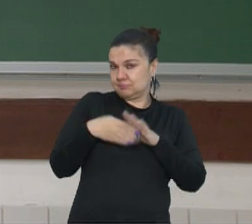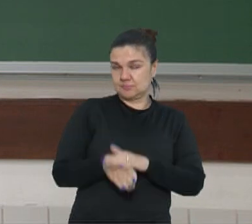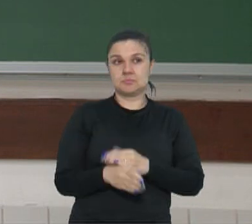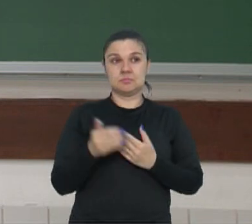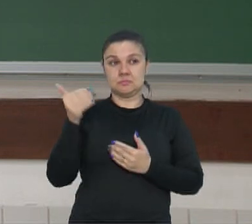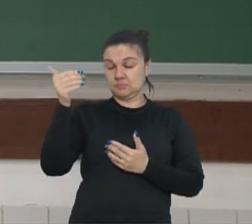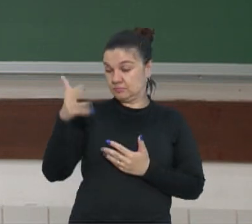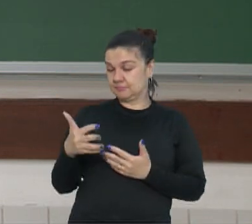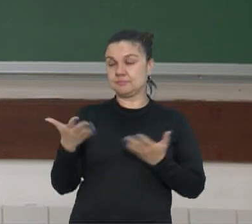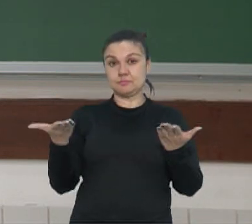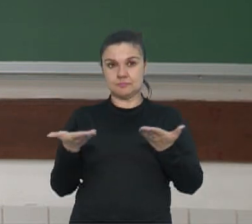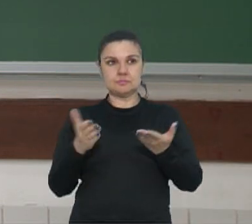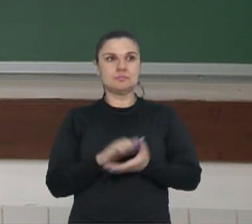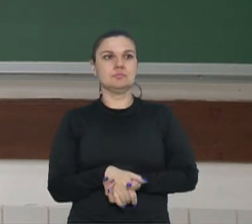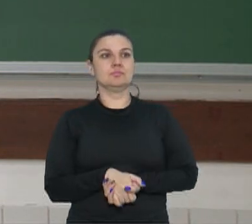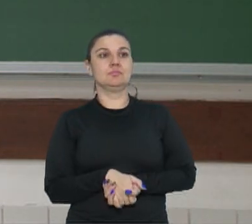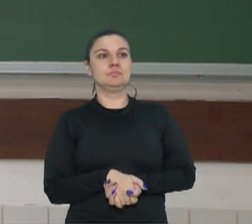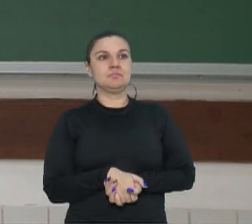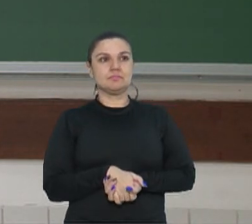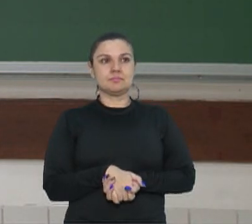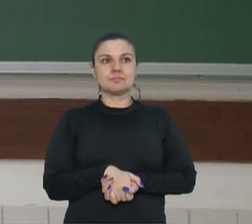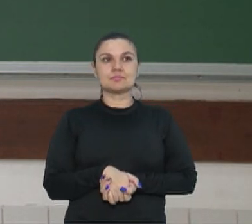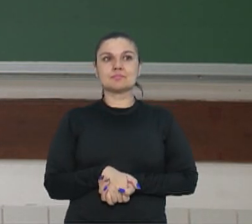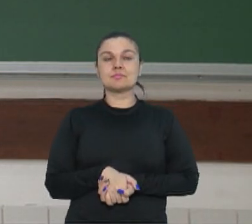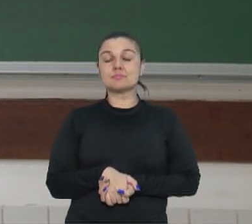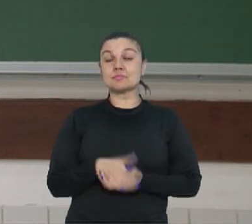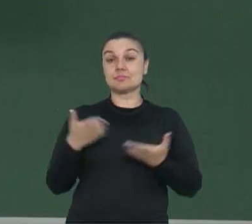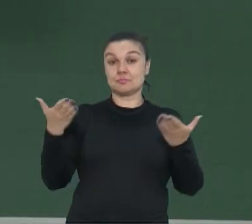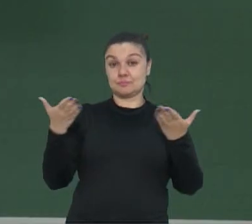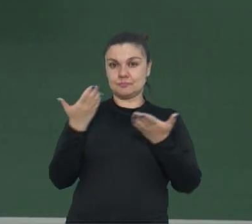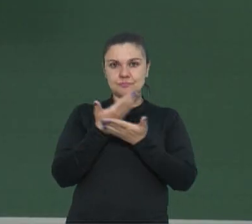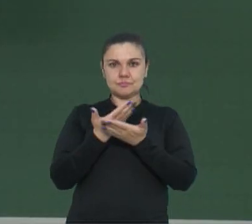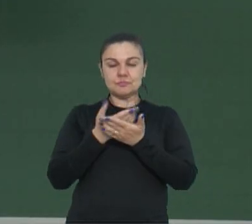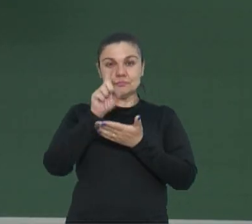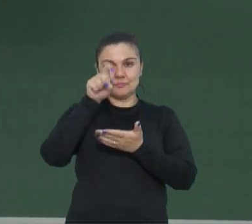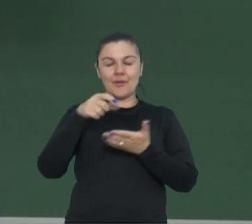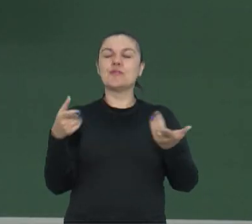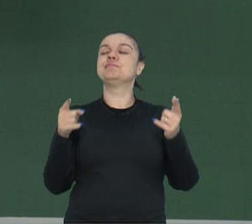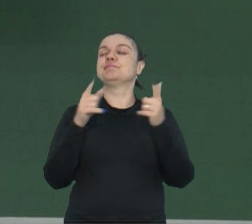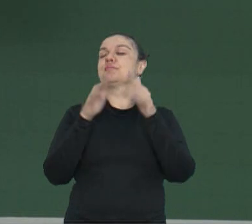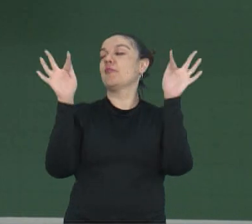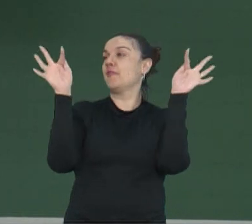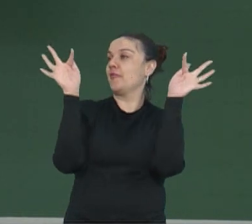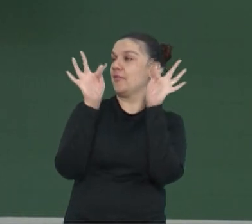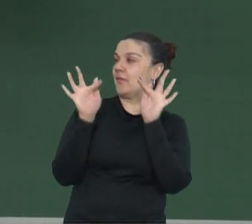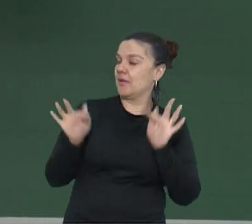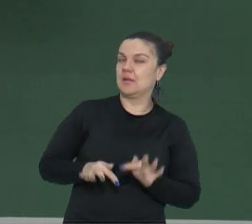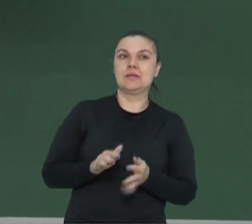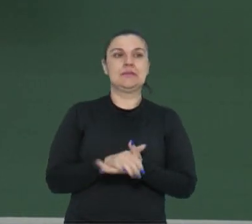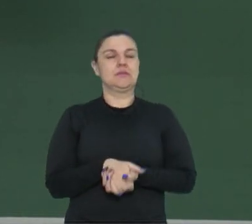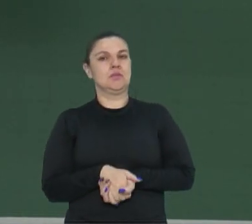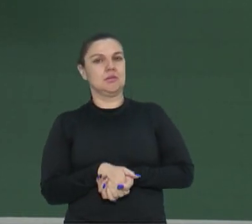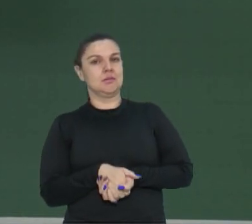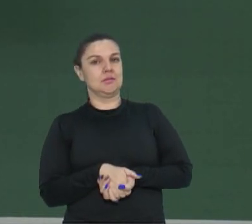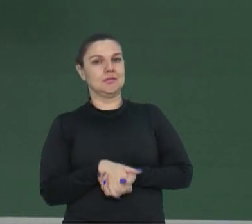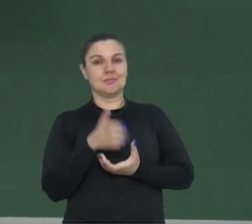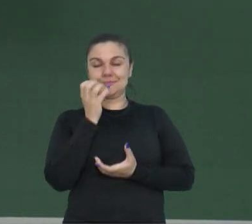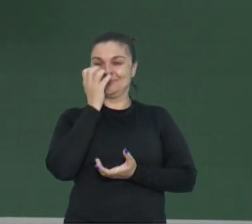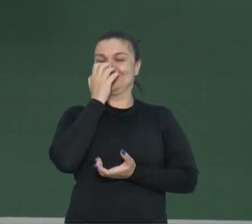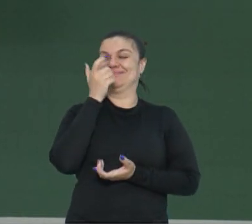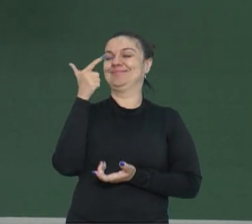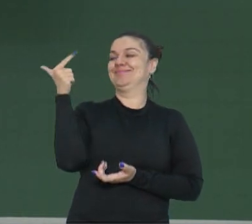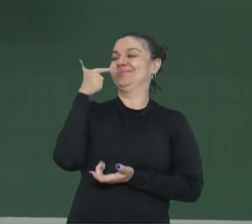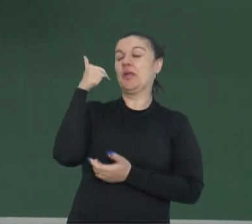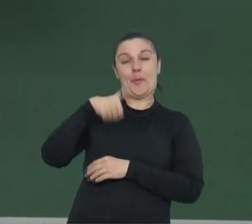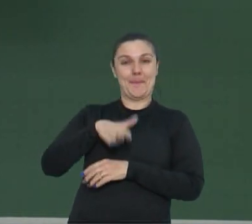esse? É disso que eu vou te falar agora. Olha só. Os nossos objetivos, ser feliz. Né? Anestesiado com gás do riso, fica